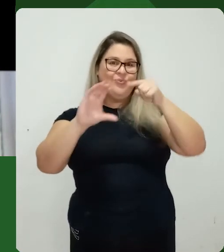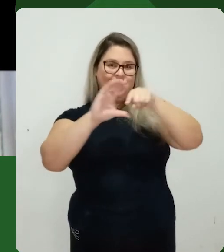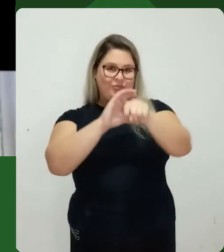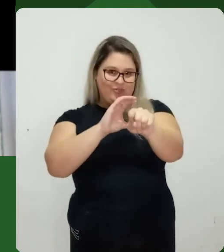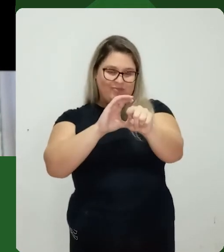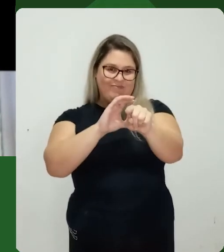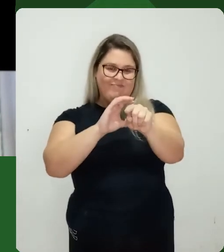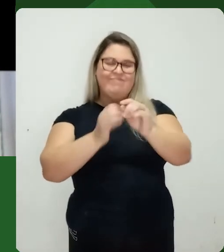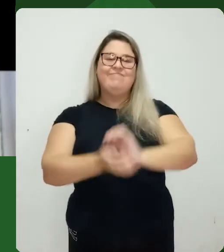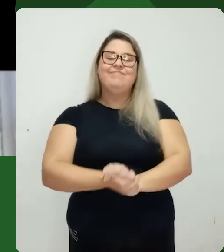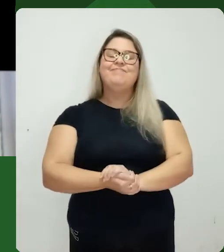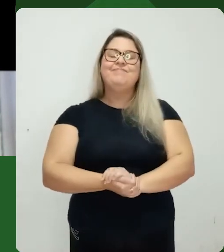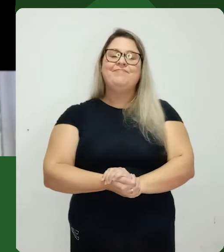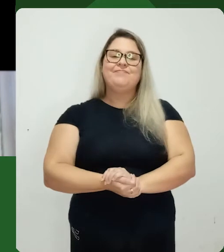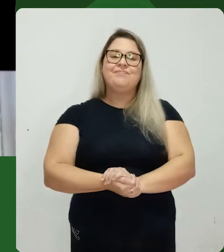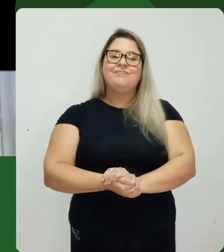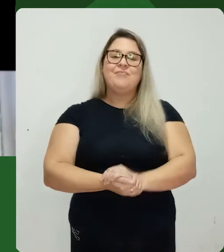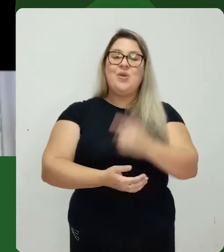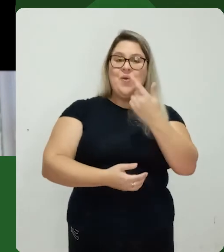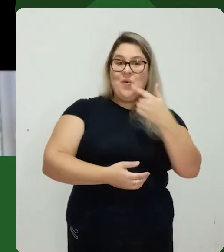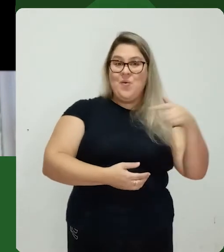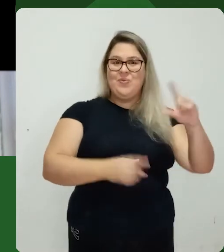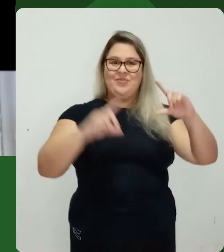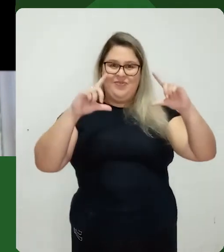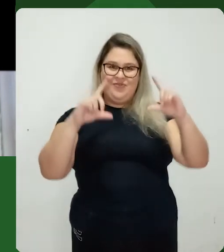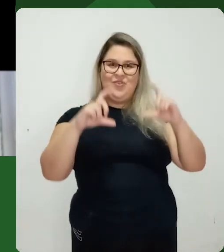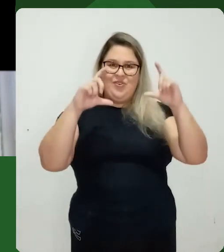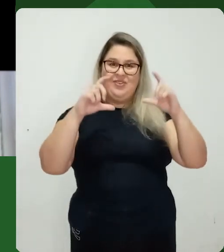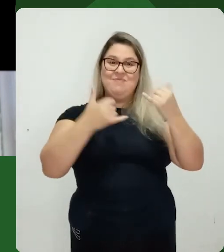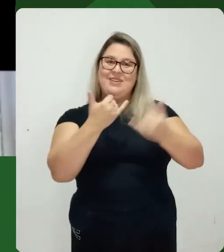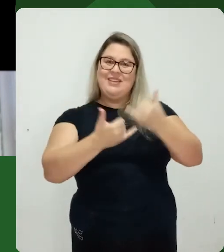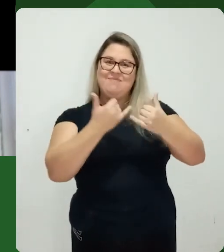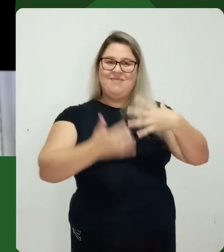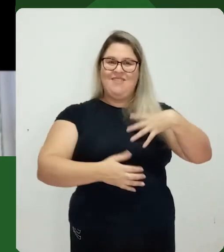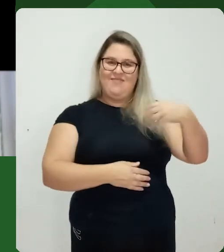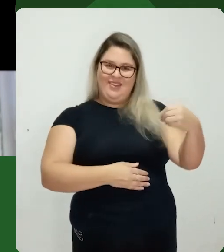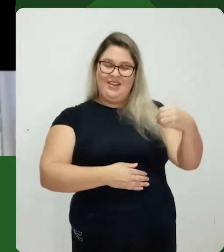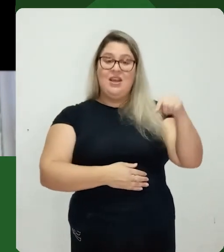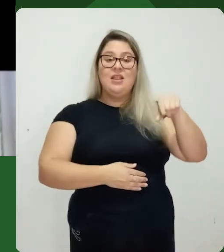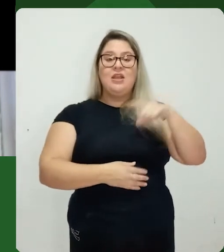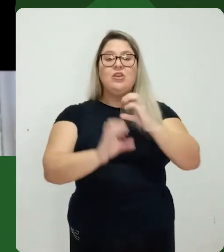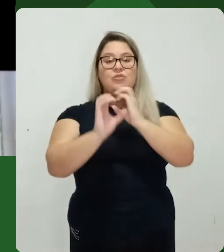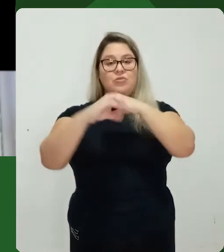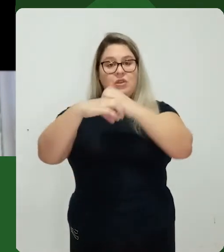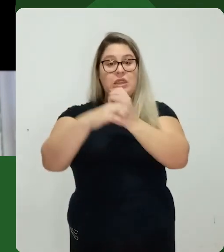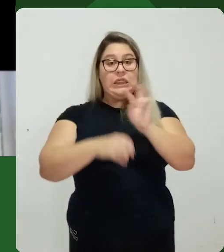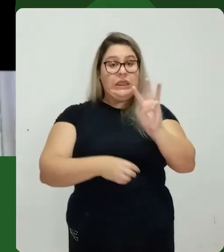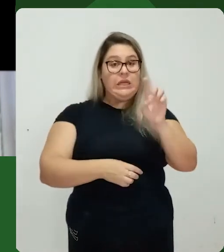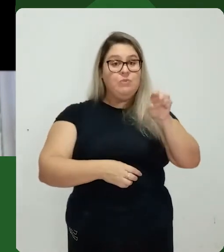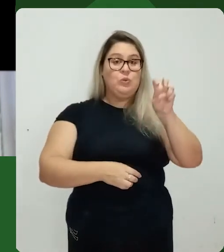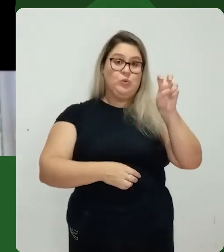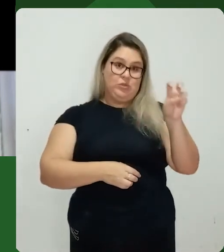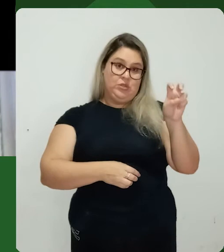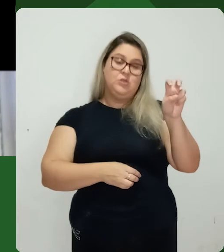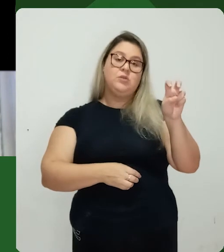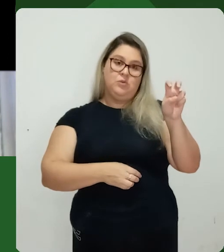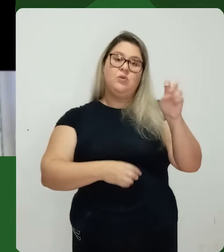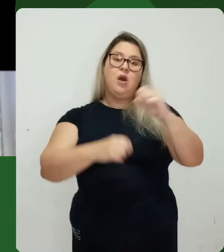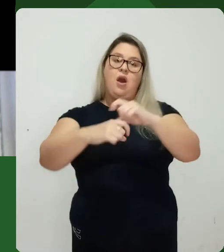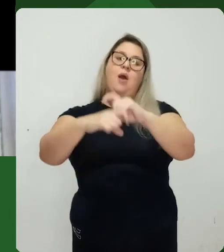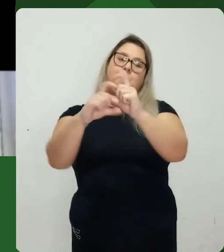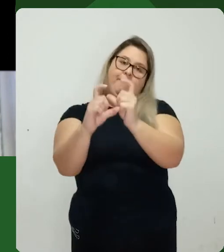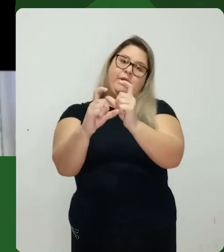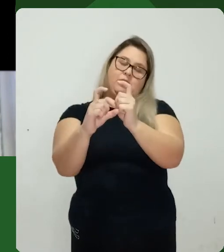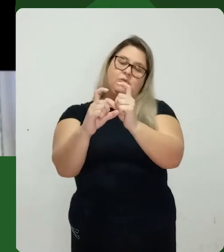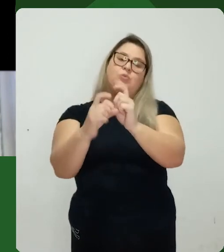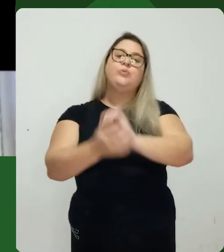lembra também que o diafragma ele tem bastante relação com isso. Um outro exemplo, essa daqui com os brinquedinhos da minha filha foi feita